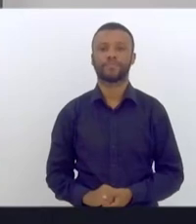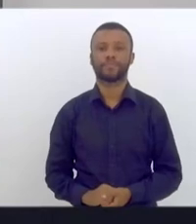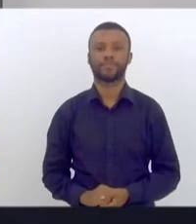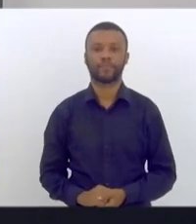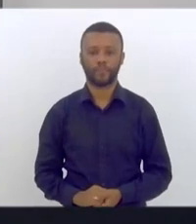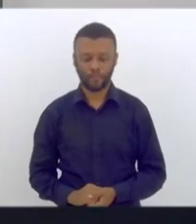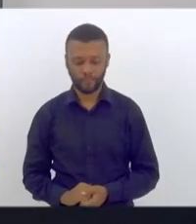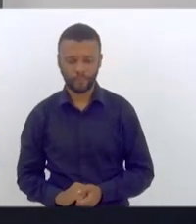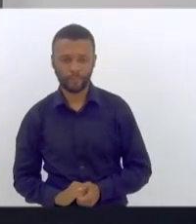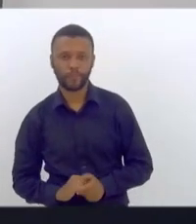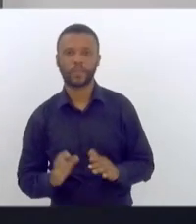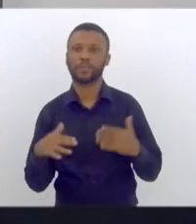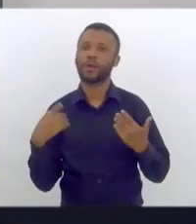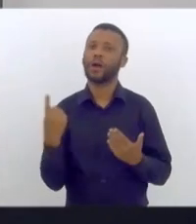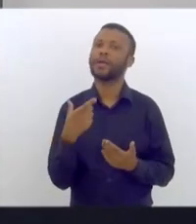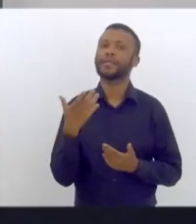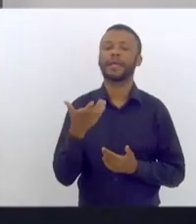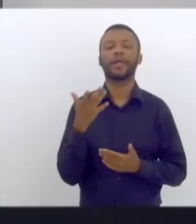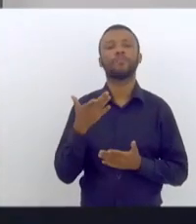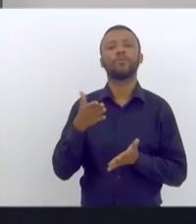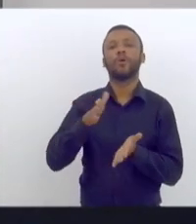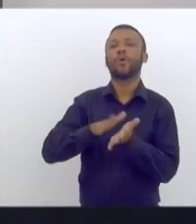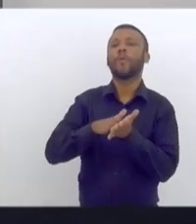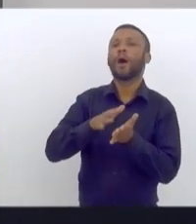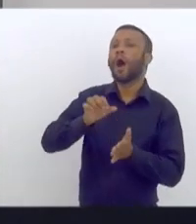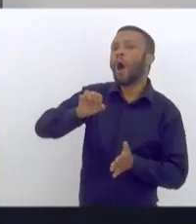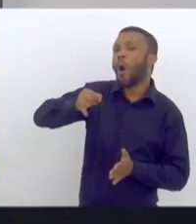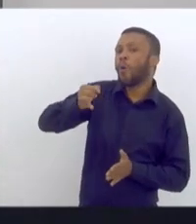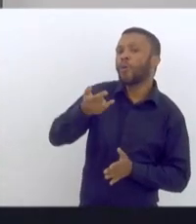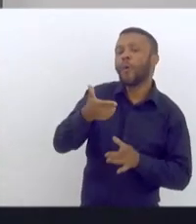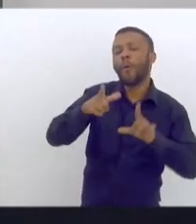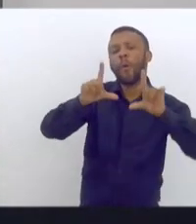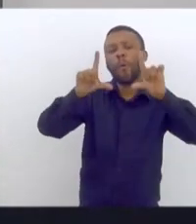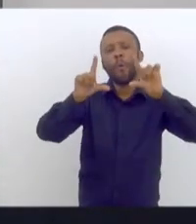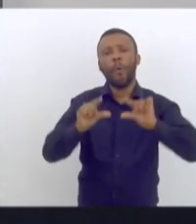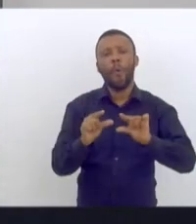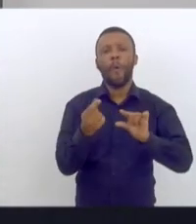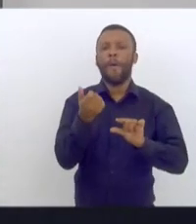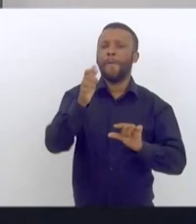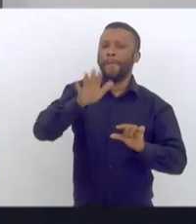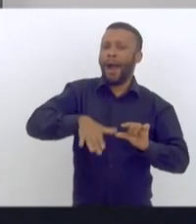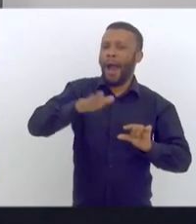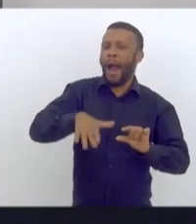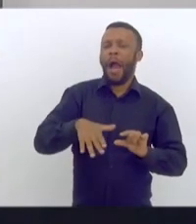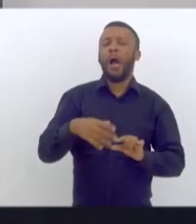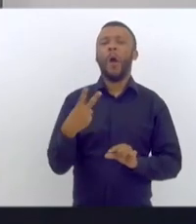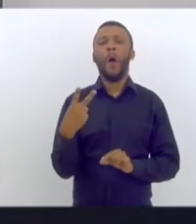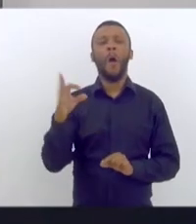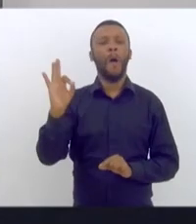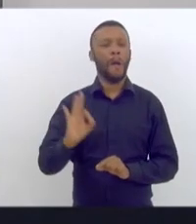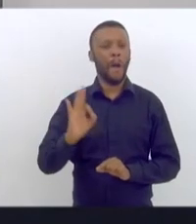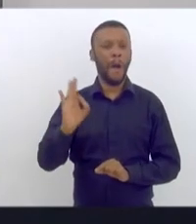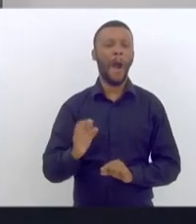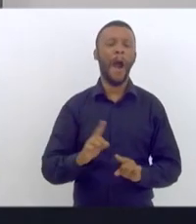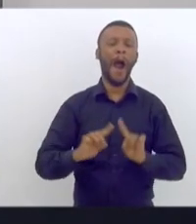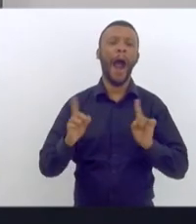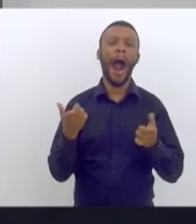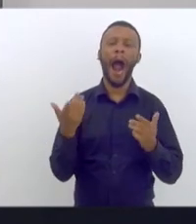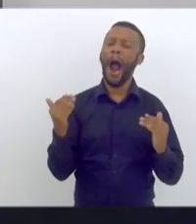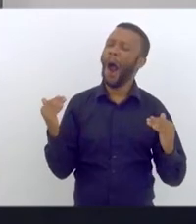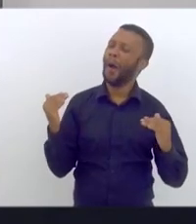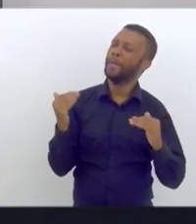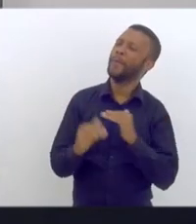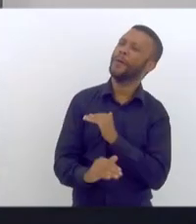E nós queremos cobrar um juro mais Ameno de 2%, mas eu tenho profunda